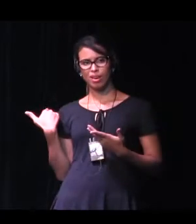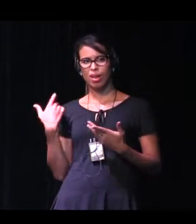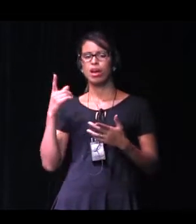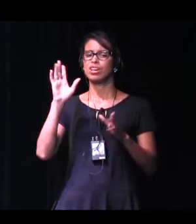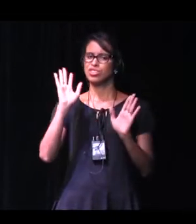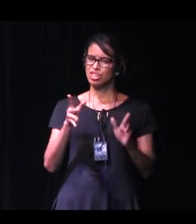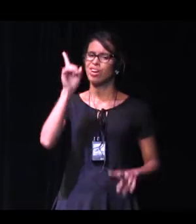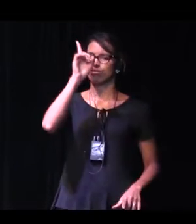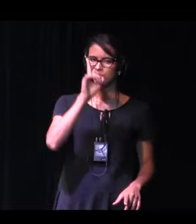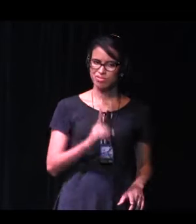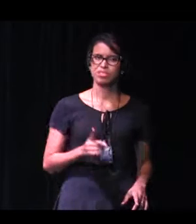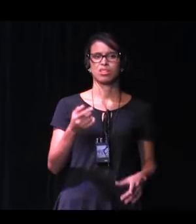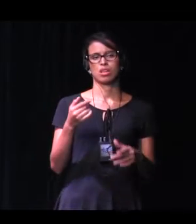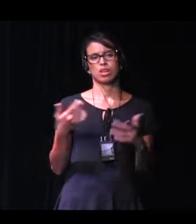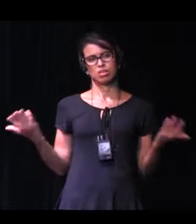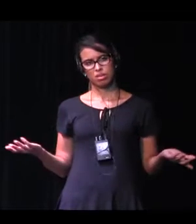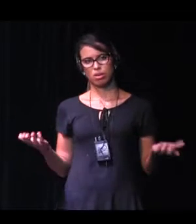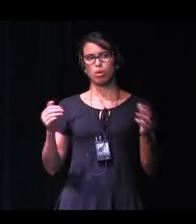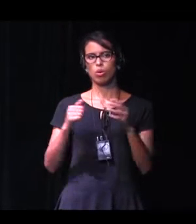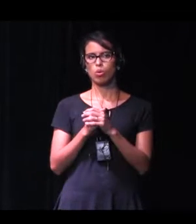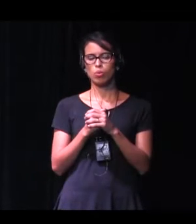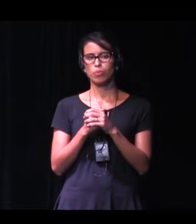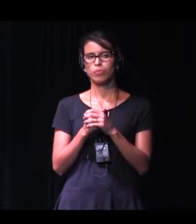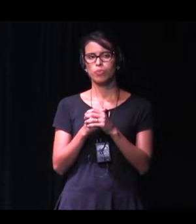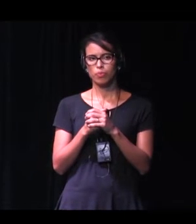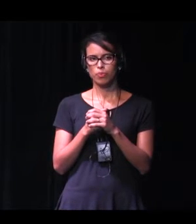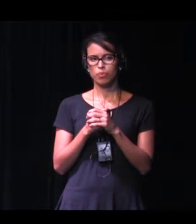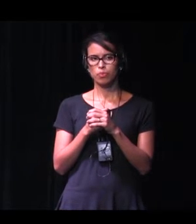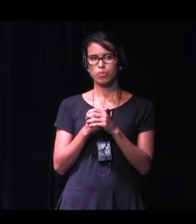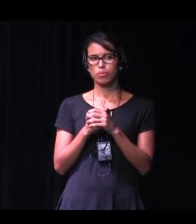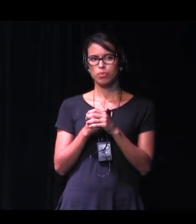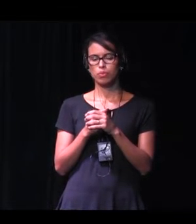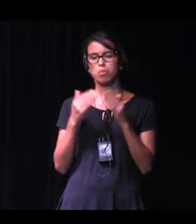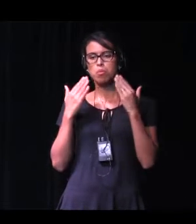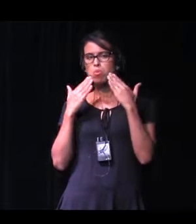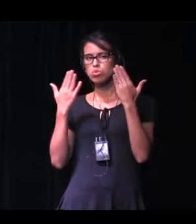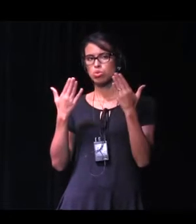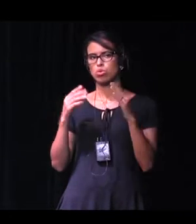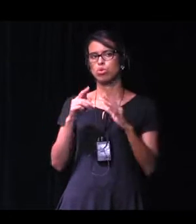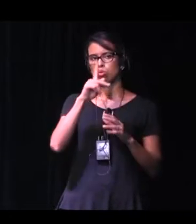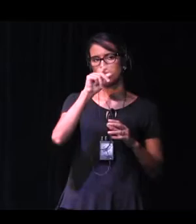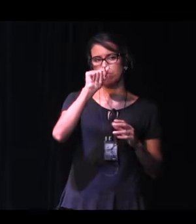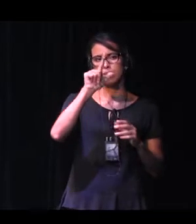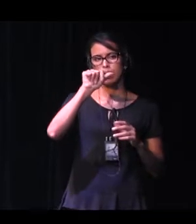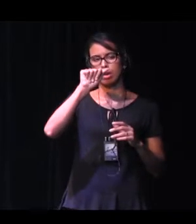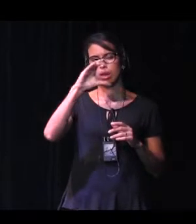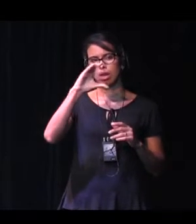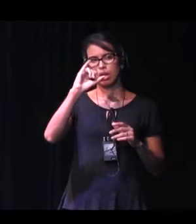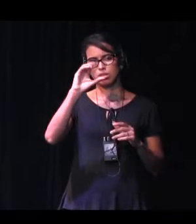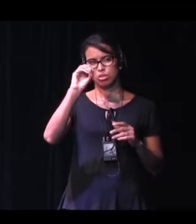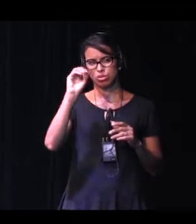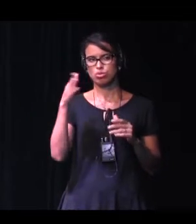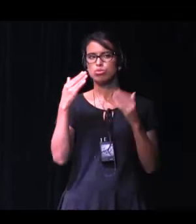foi desenhado e construído 30 anos depois. Já naquela época já tinha deficiências. Então isso